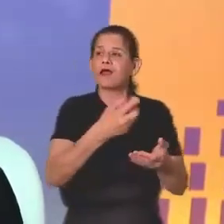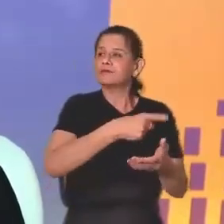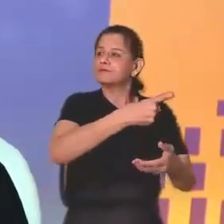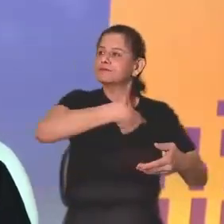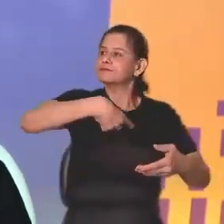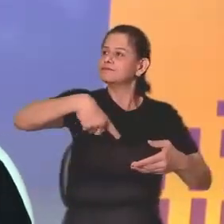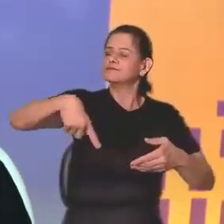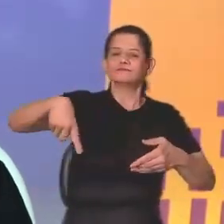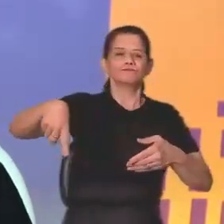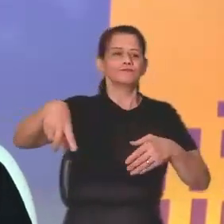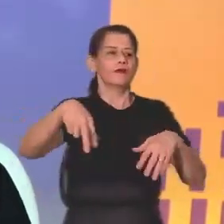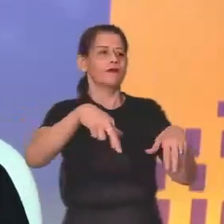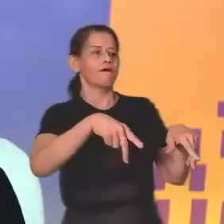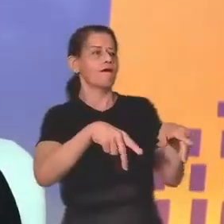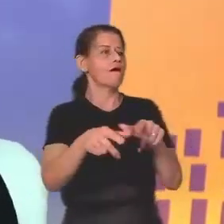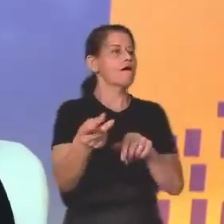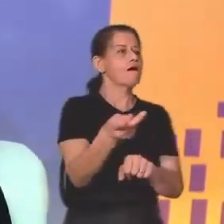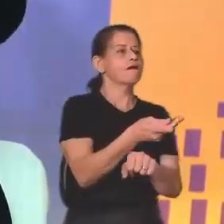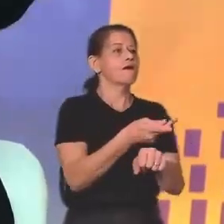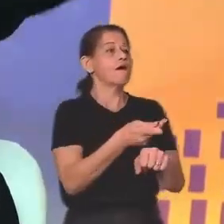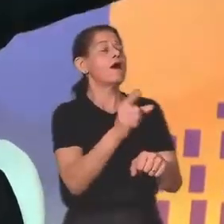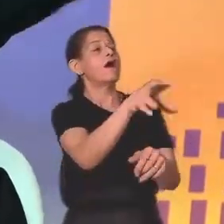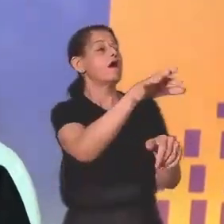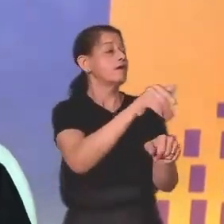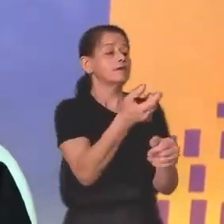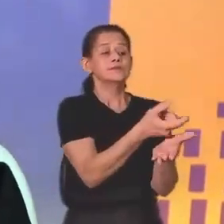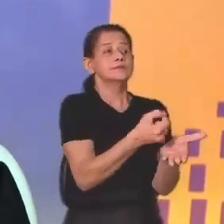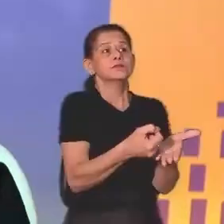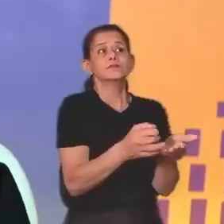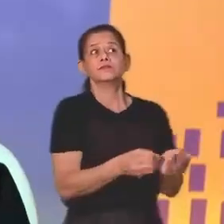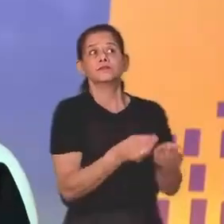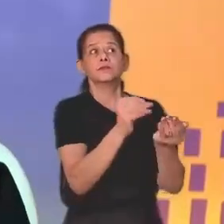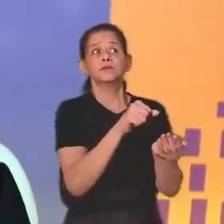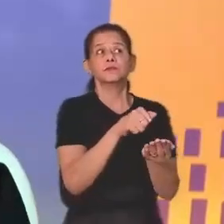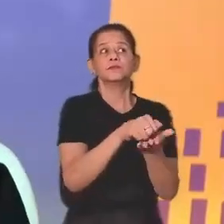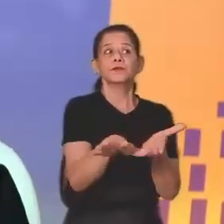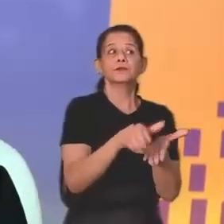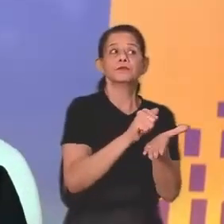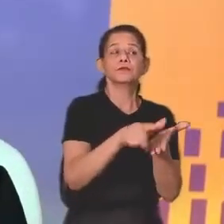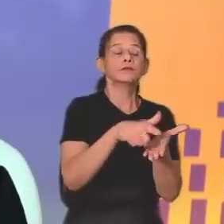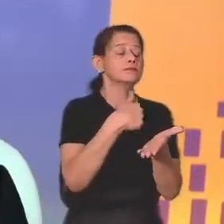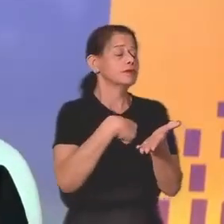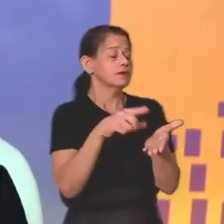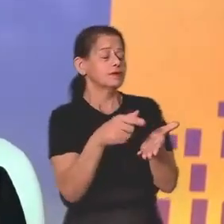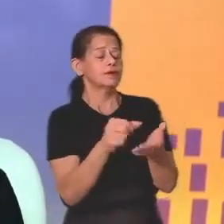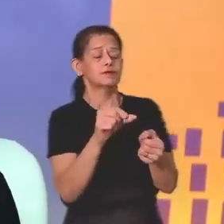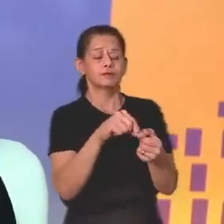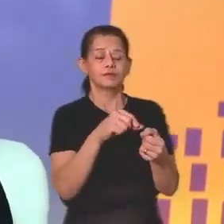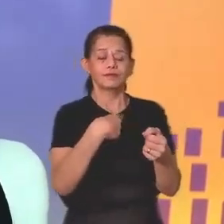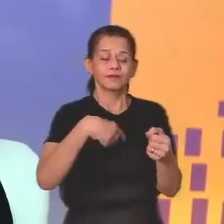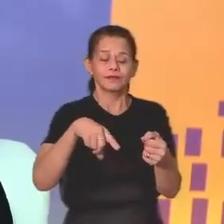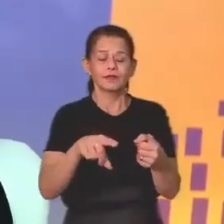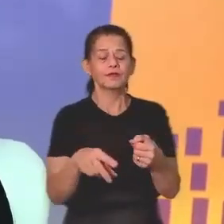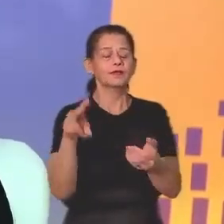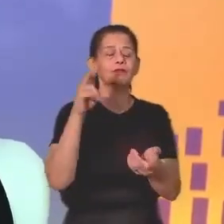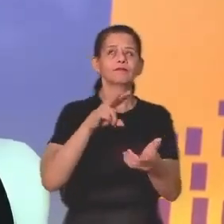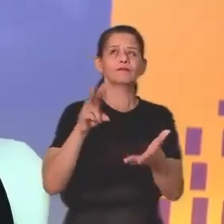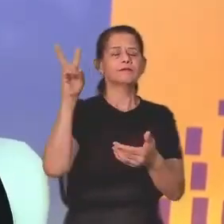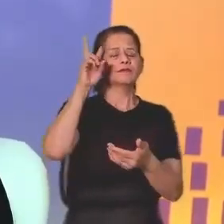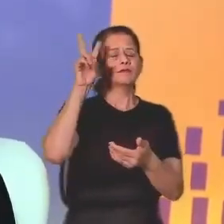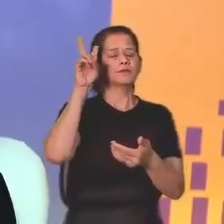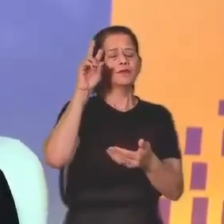eu vou olhar a editora tal, a outra, assim. A única, eu mandei uma vez, eu estava lembrando outro